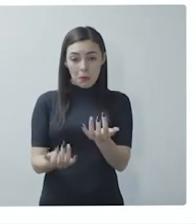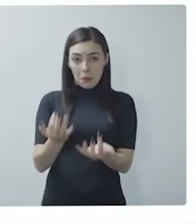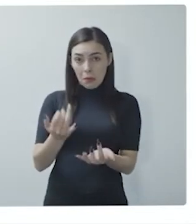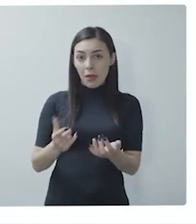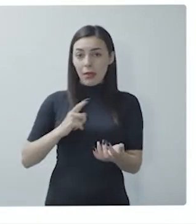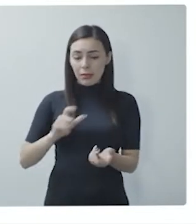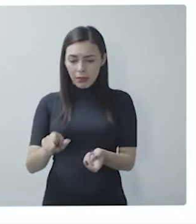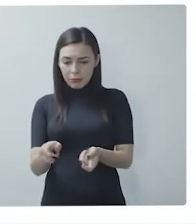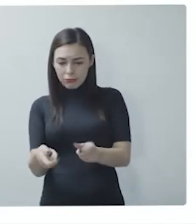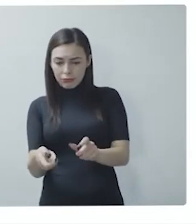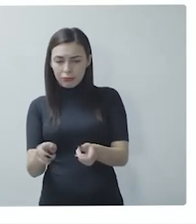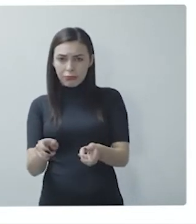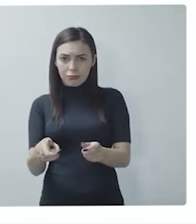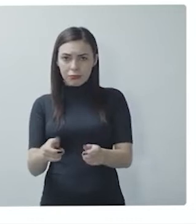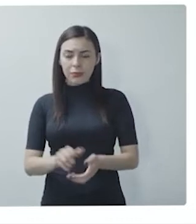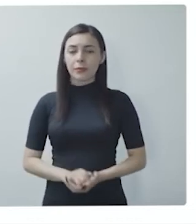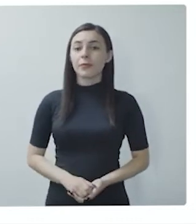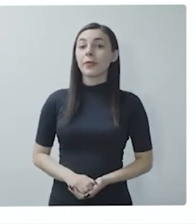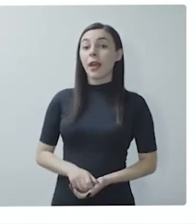para ligar?